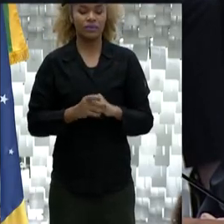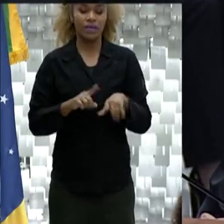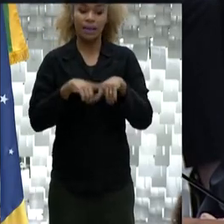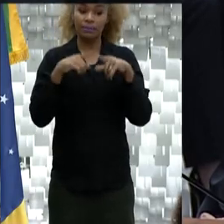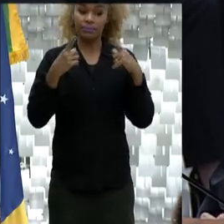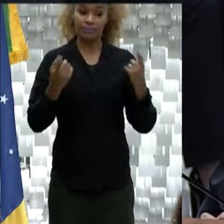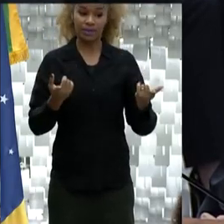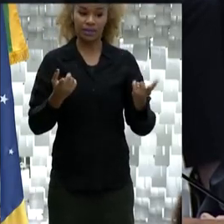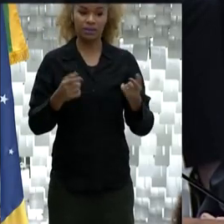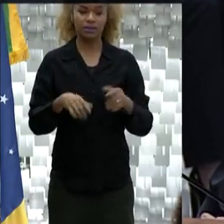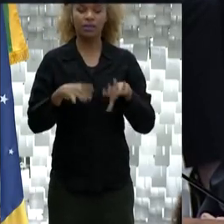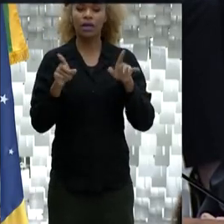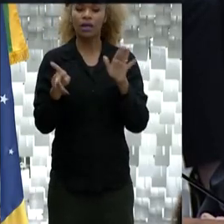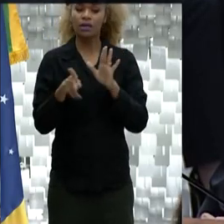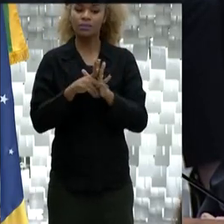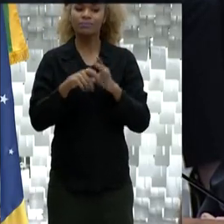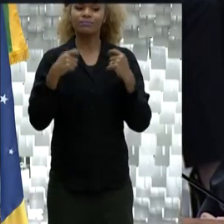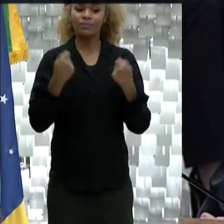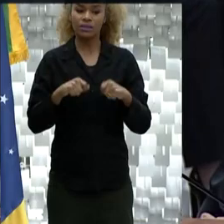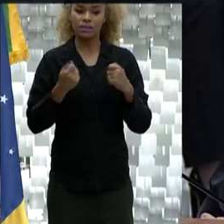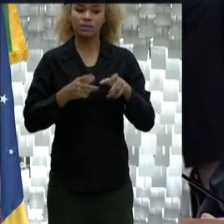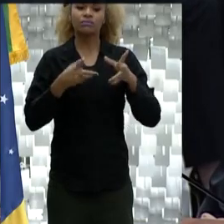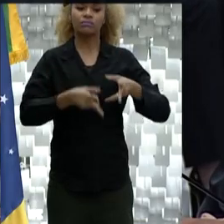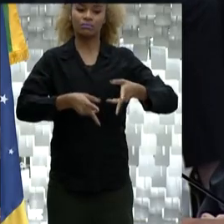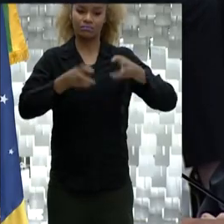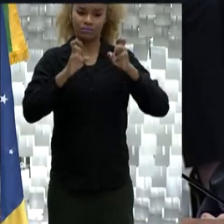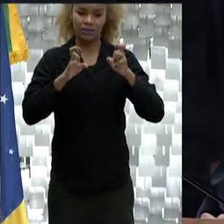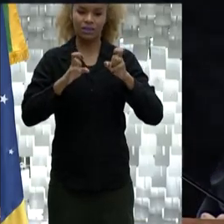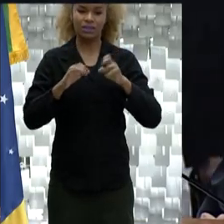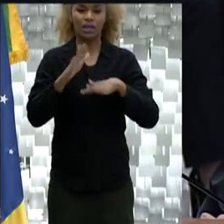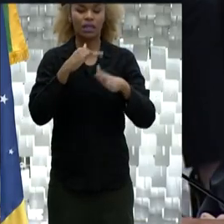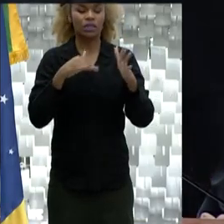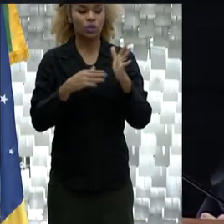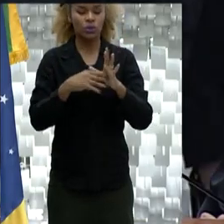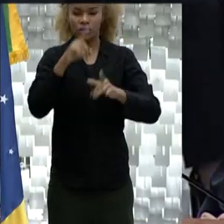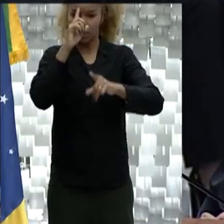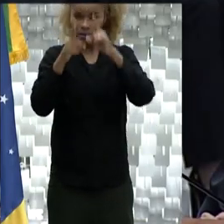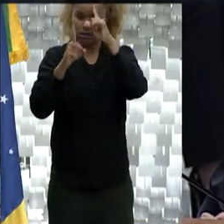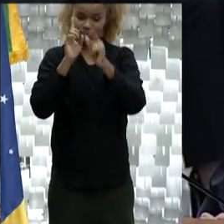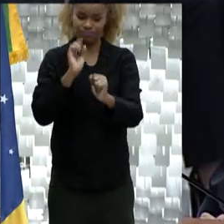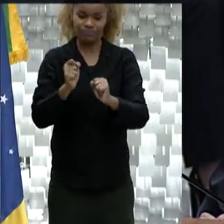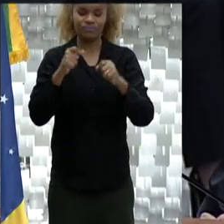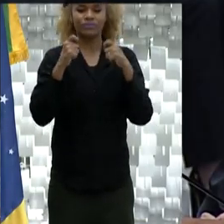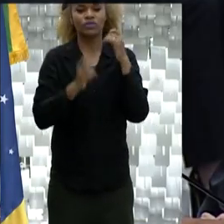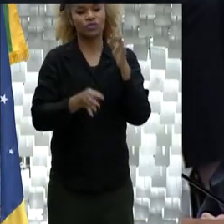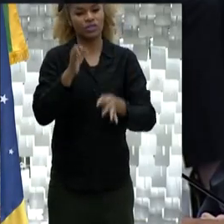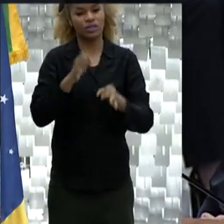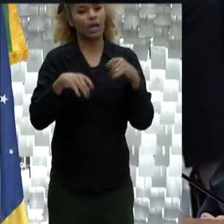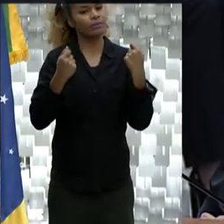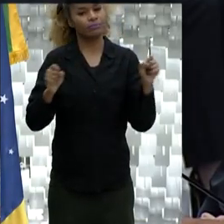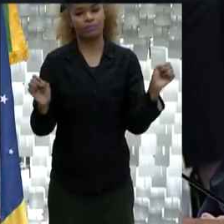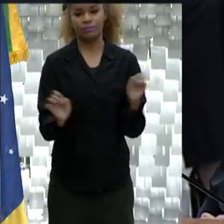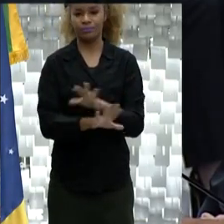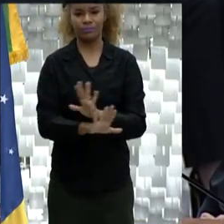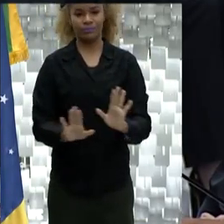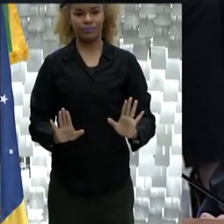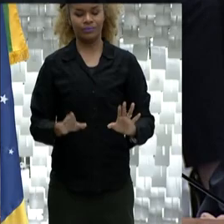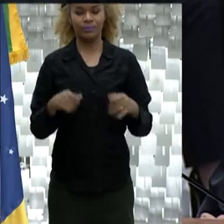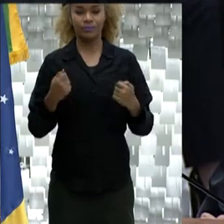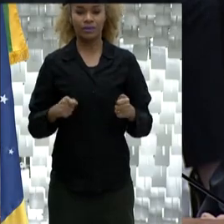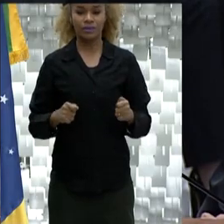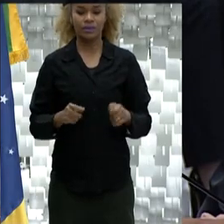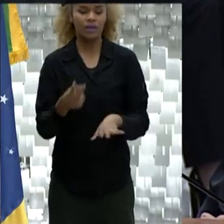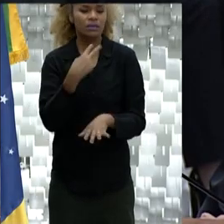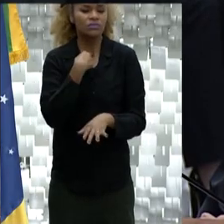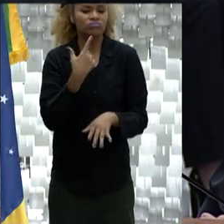Contudo, é forçoso reconhecer que as demandas judiciais devem ter fim. Não há